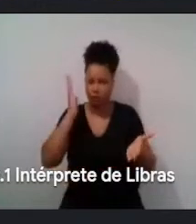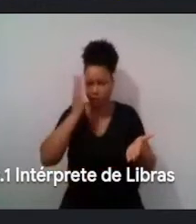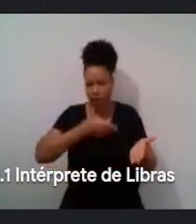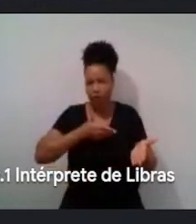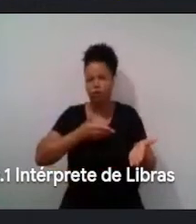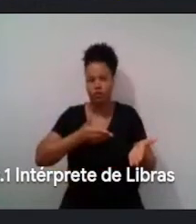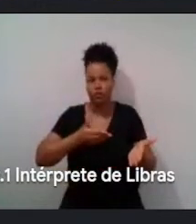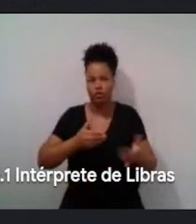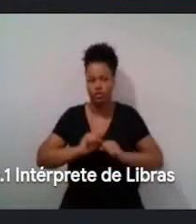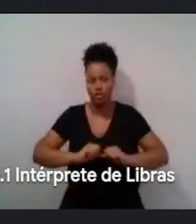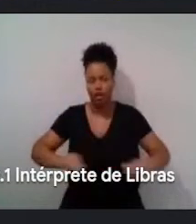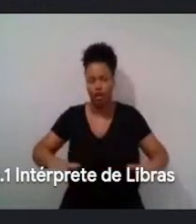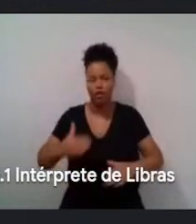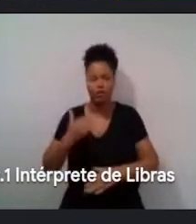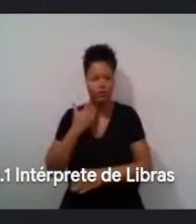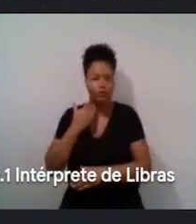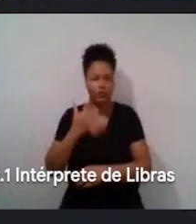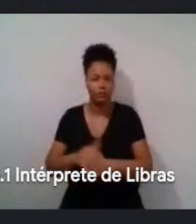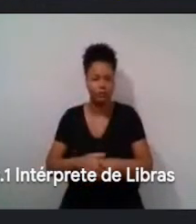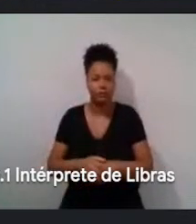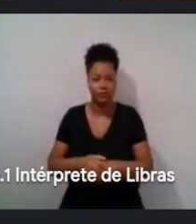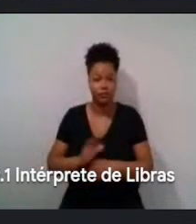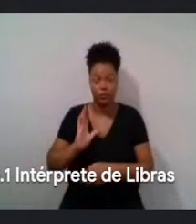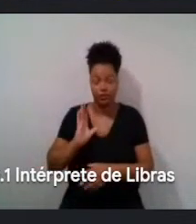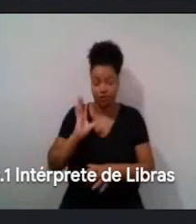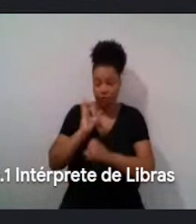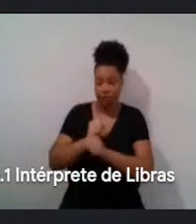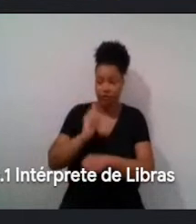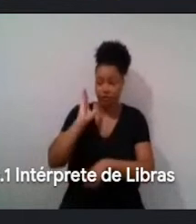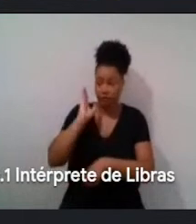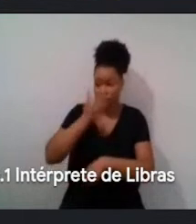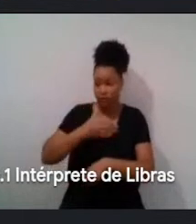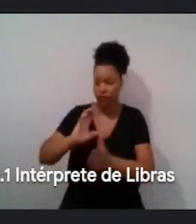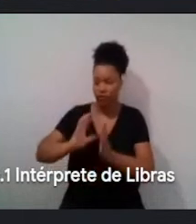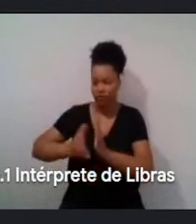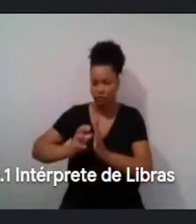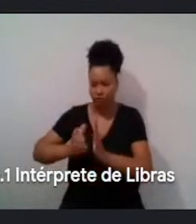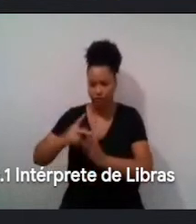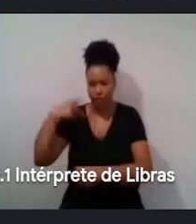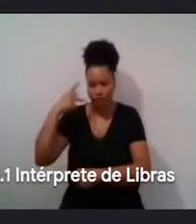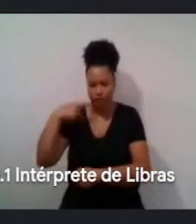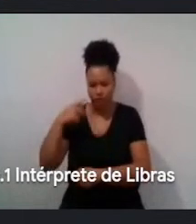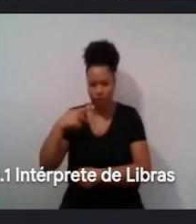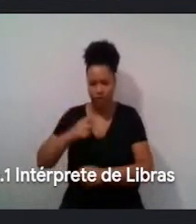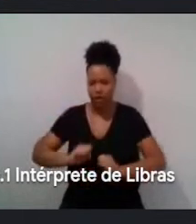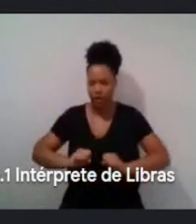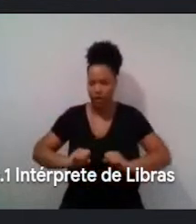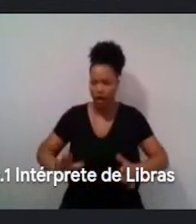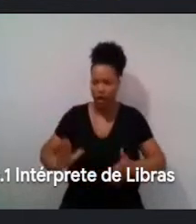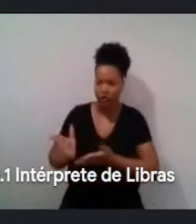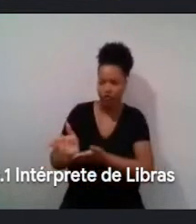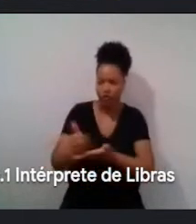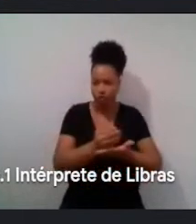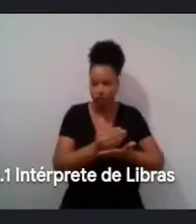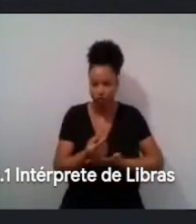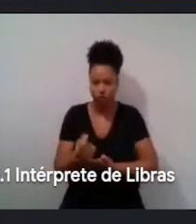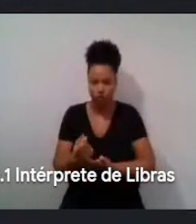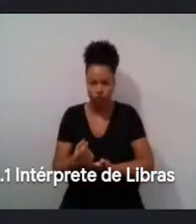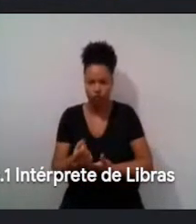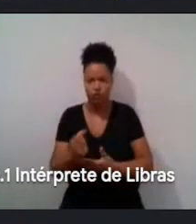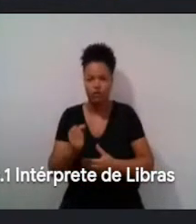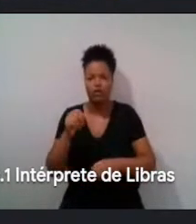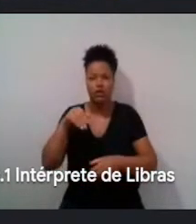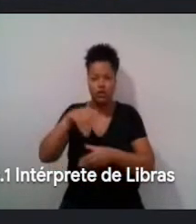a prestação de contas de partidos políticos, de recursos arrecadados e gastos em campanha eleitoral, nas eleições de